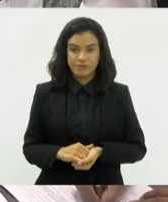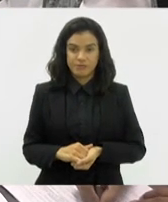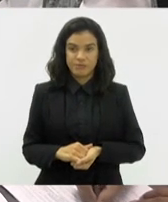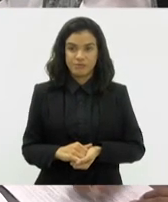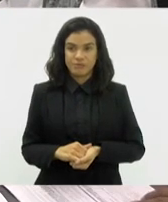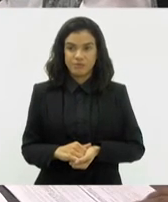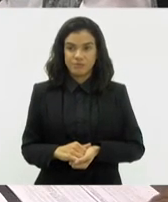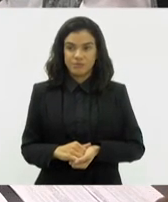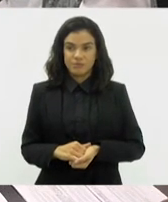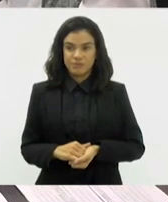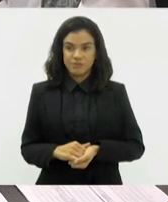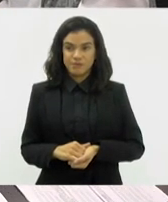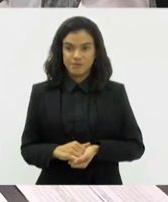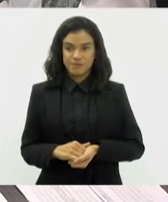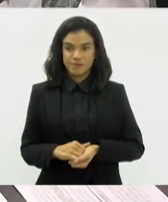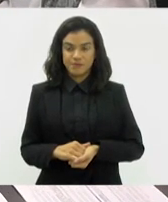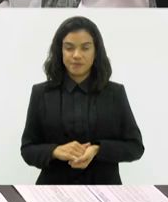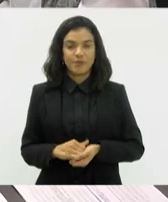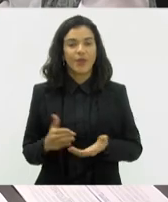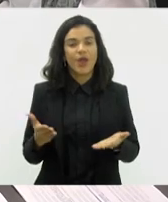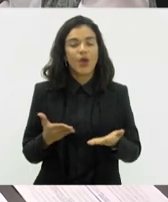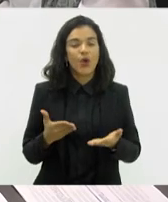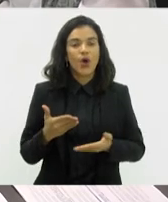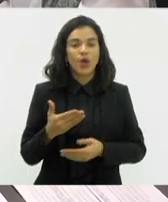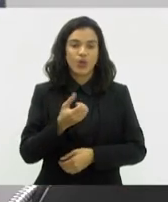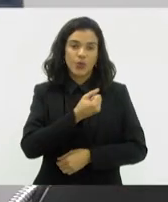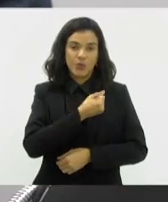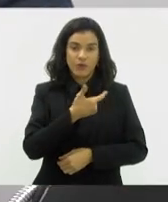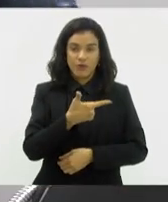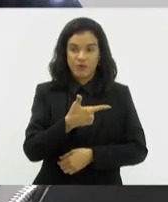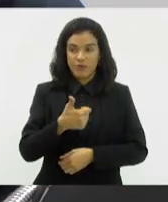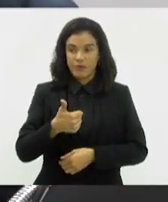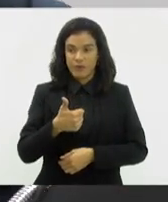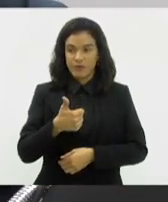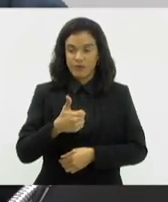Próximo. Vamos lá, que agora é o 21.